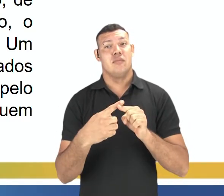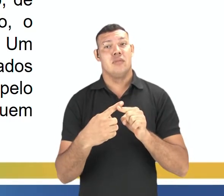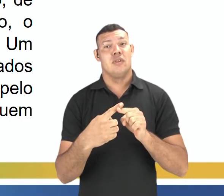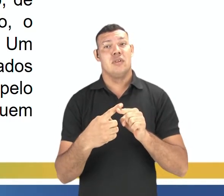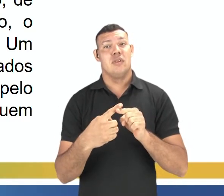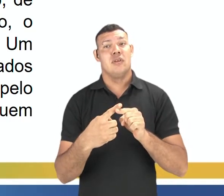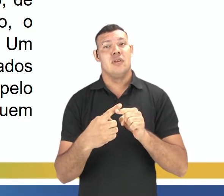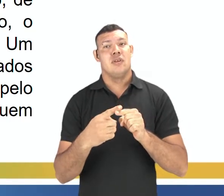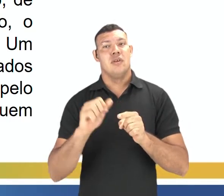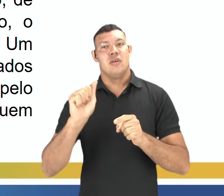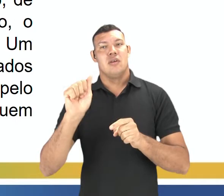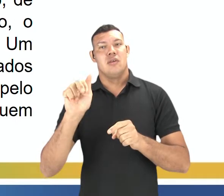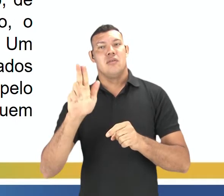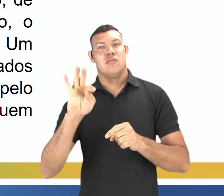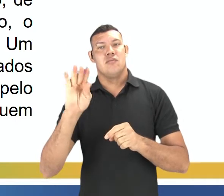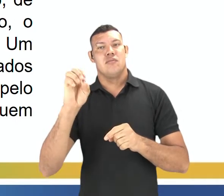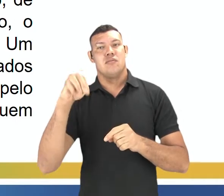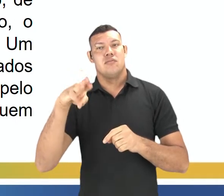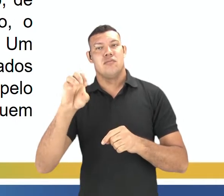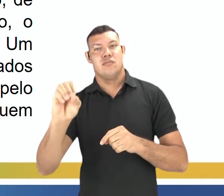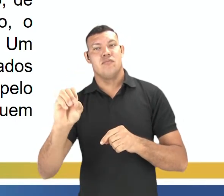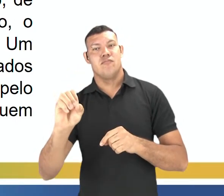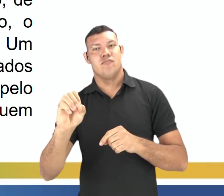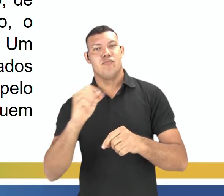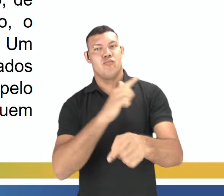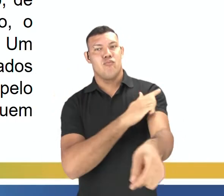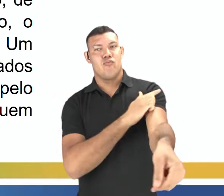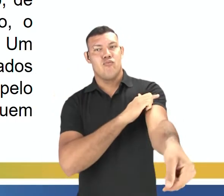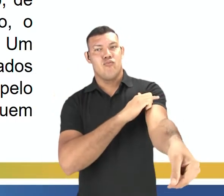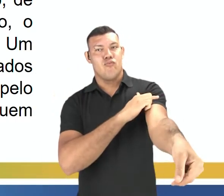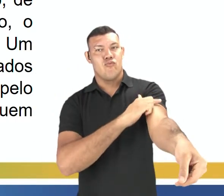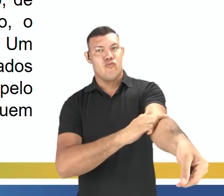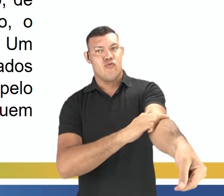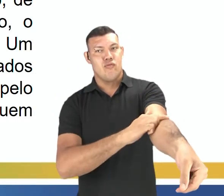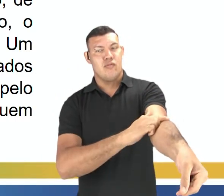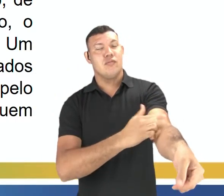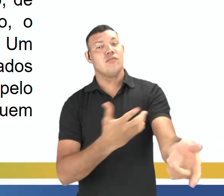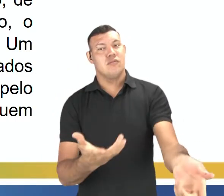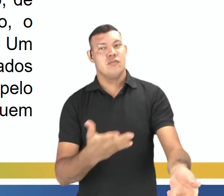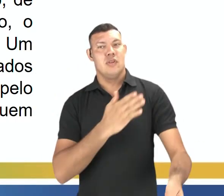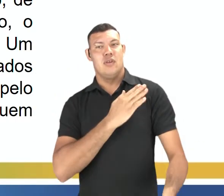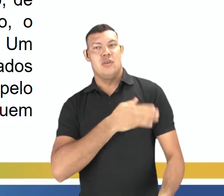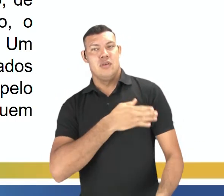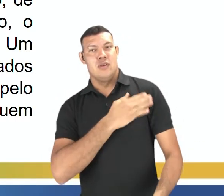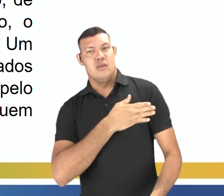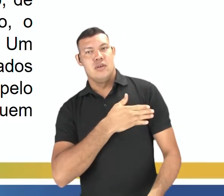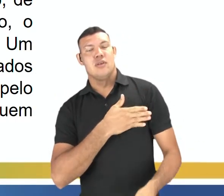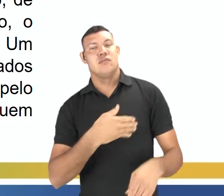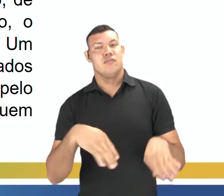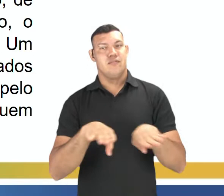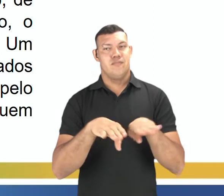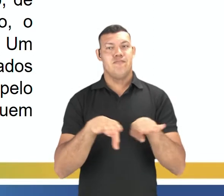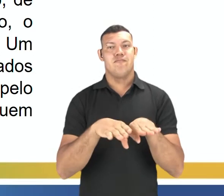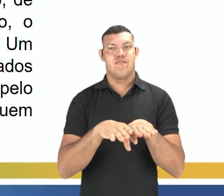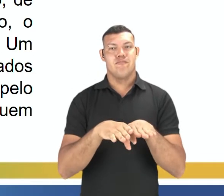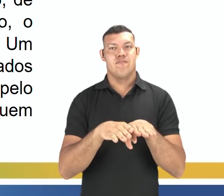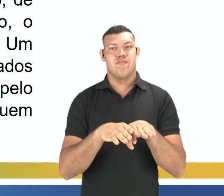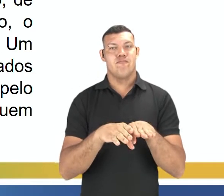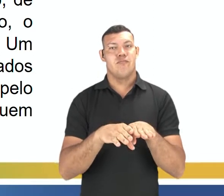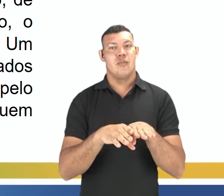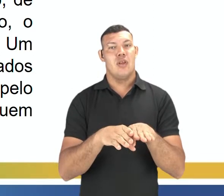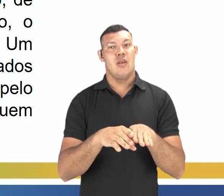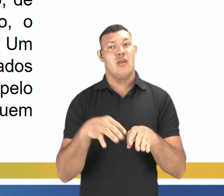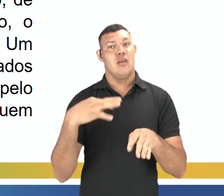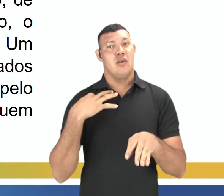no sistema autônomo, inerva o músculo liso e o estriado cardíaco, que possui a ação